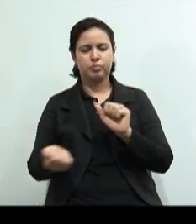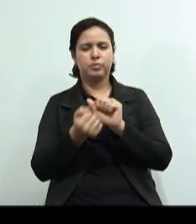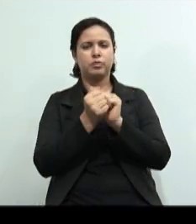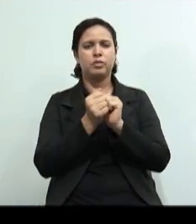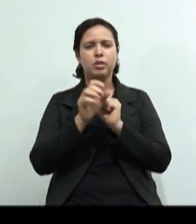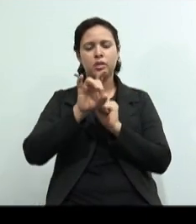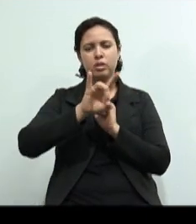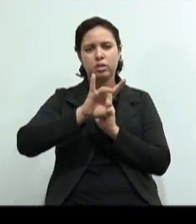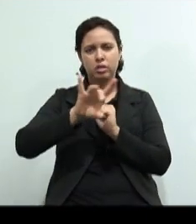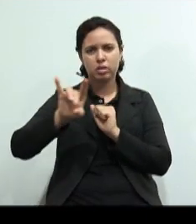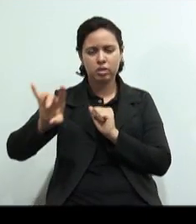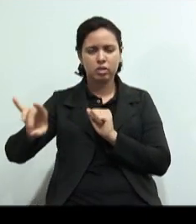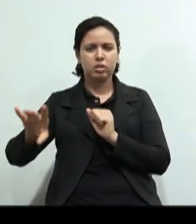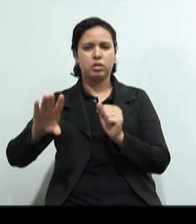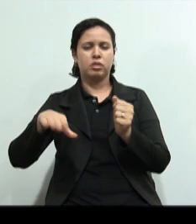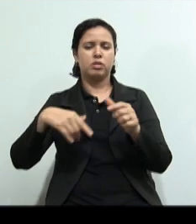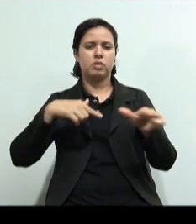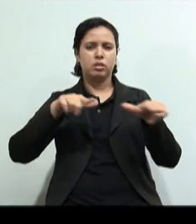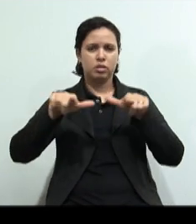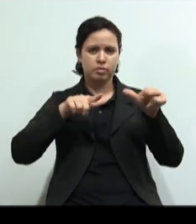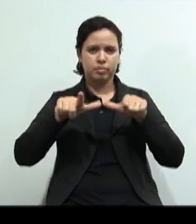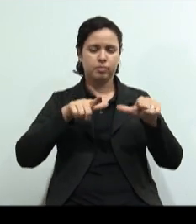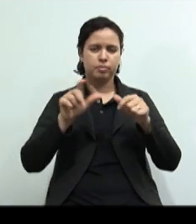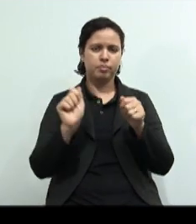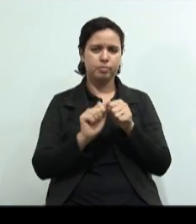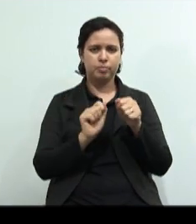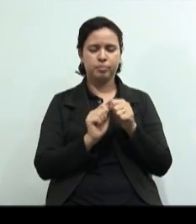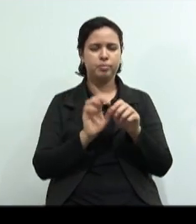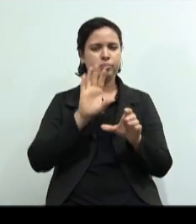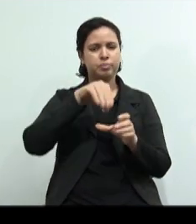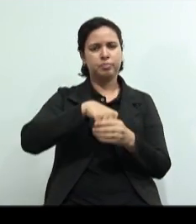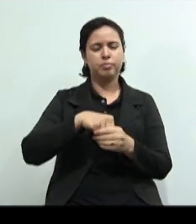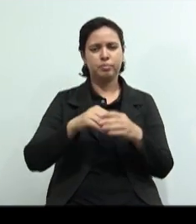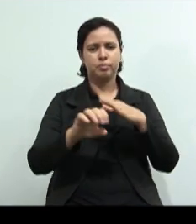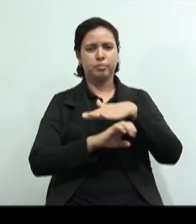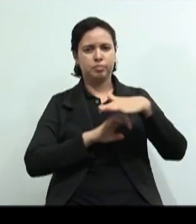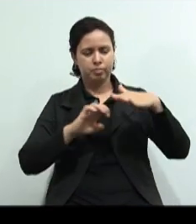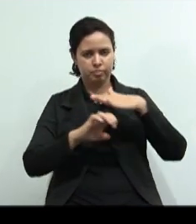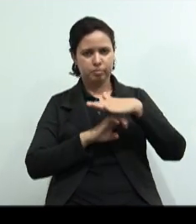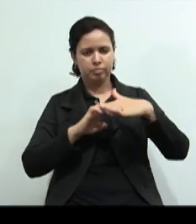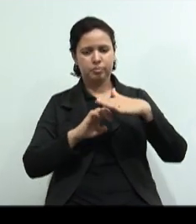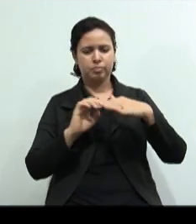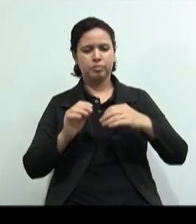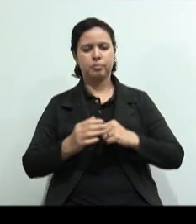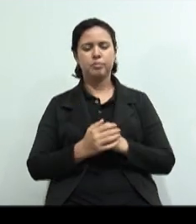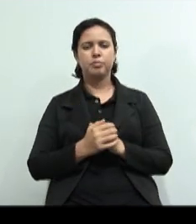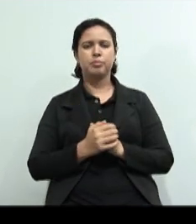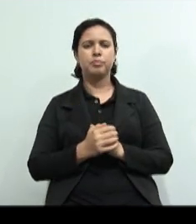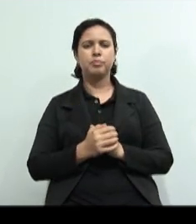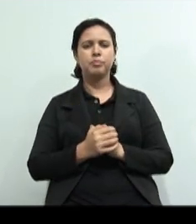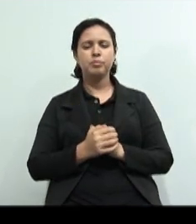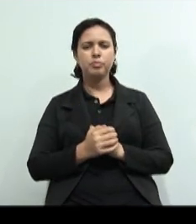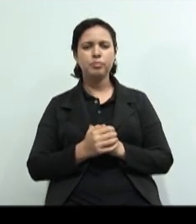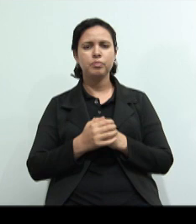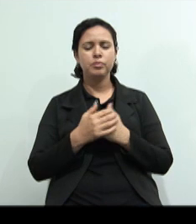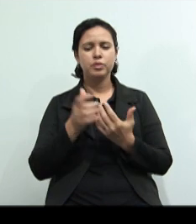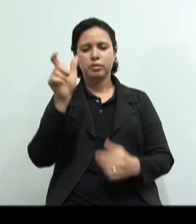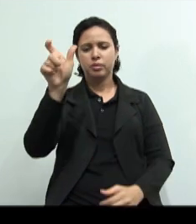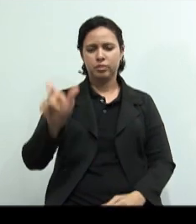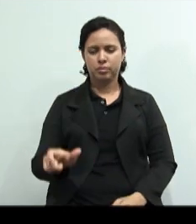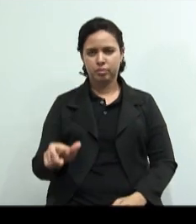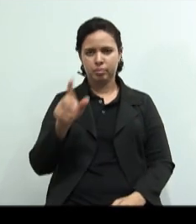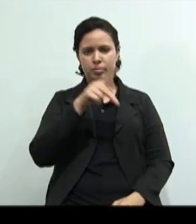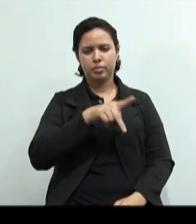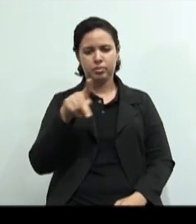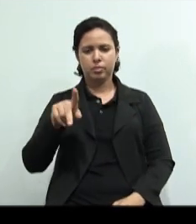ação executada na empresa em qualquer nível. Né? Esse professor Paladini,